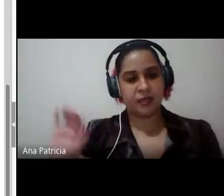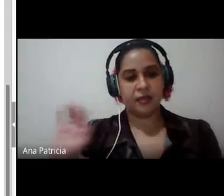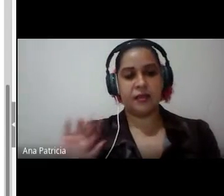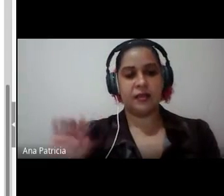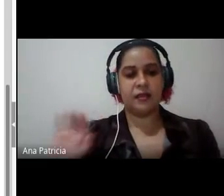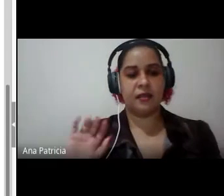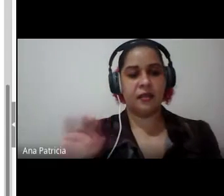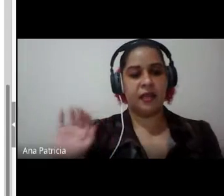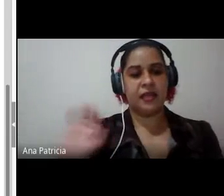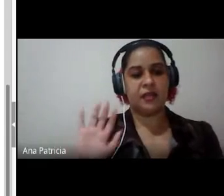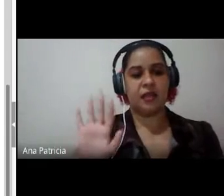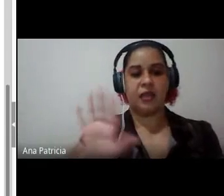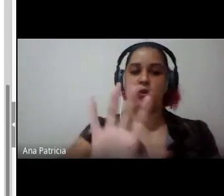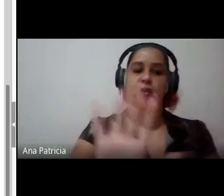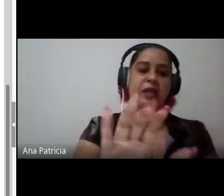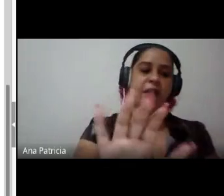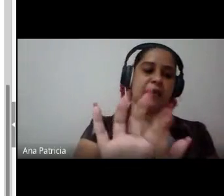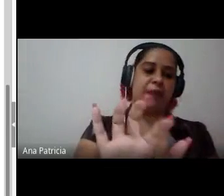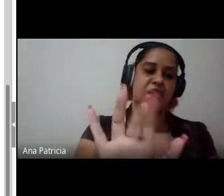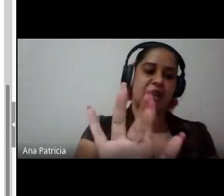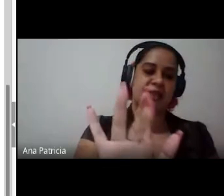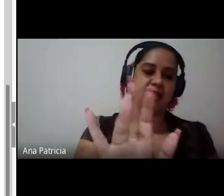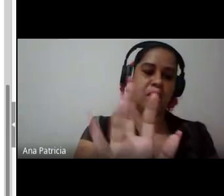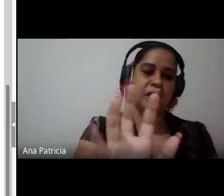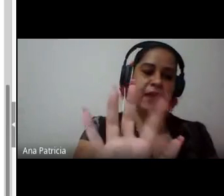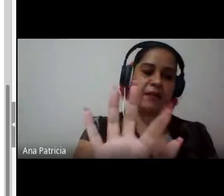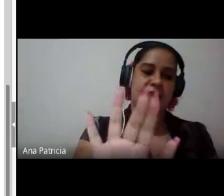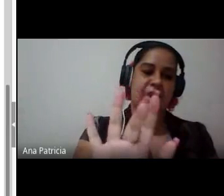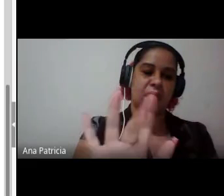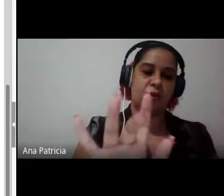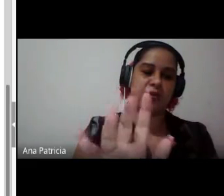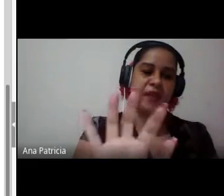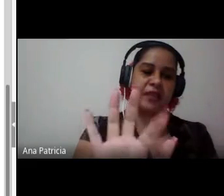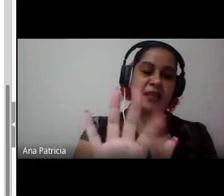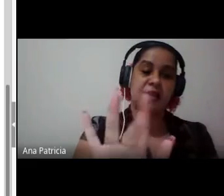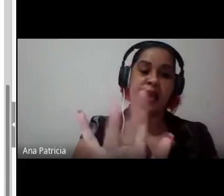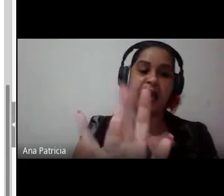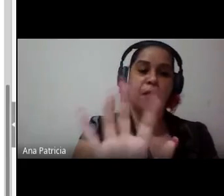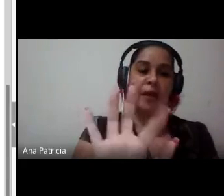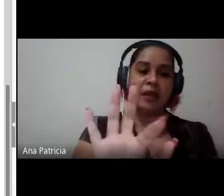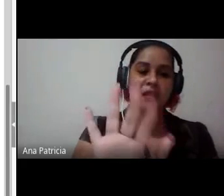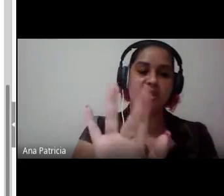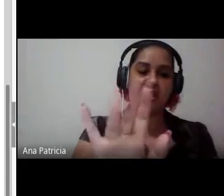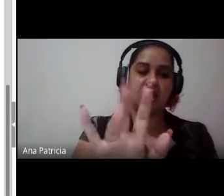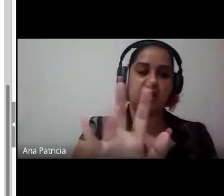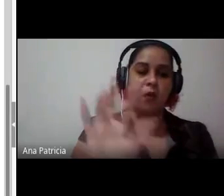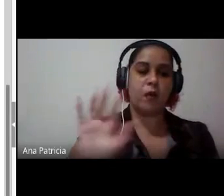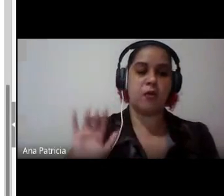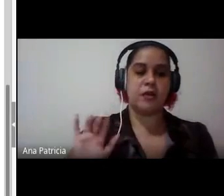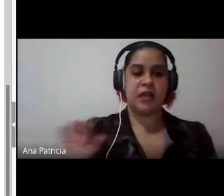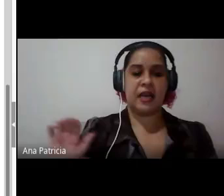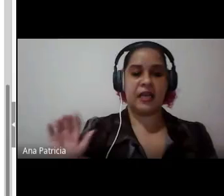coisas. Esse é o dedinho, eles mexem assim, ó, sequenciado, como se estivesse realmente digitando